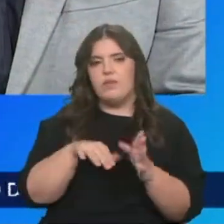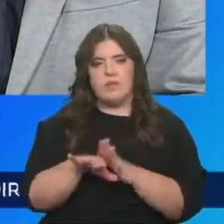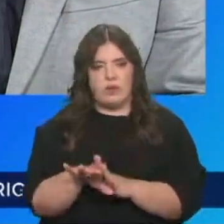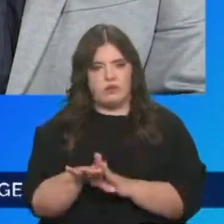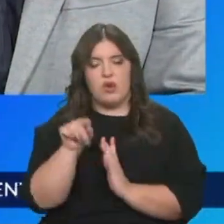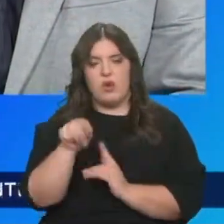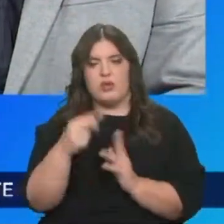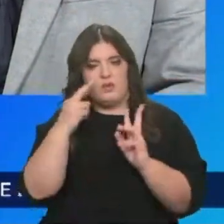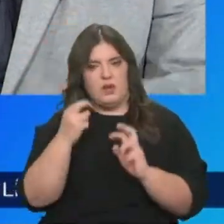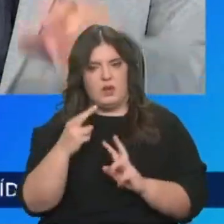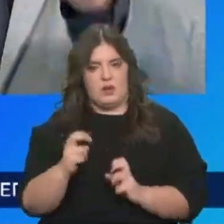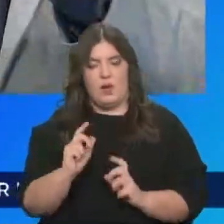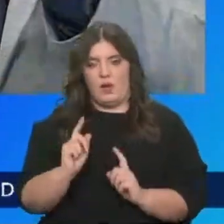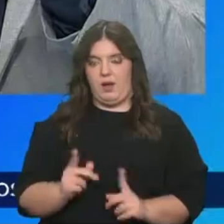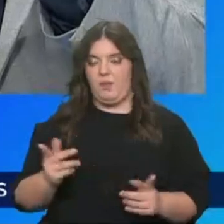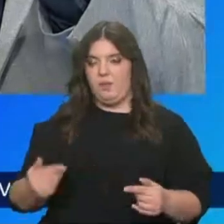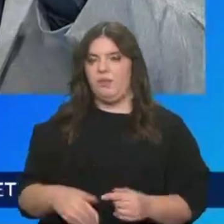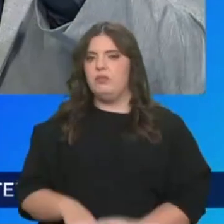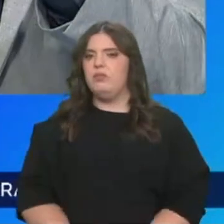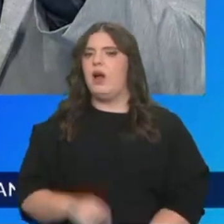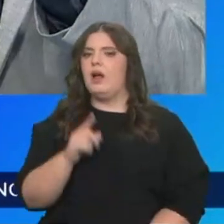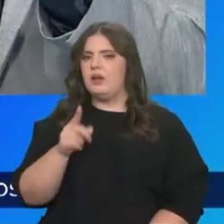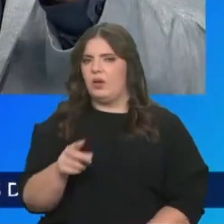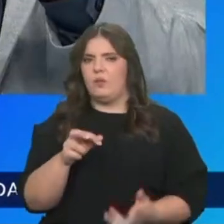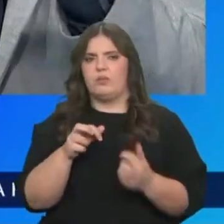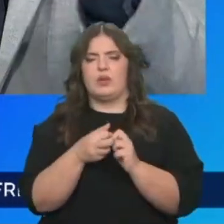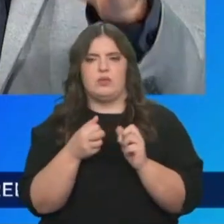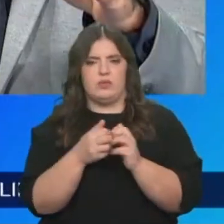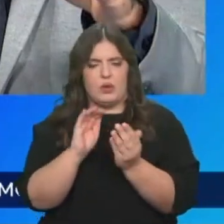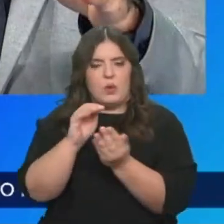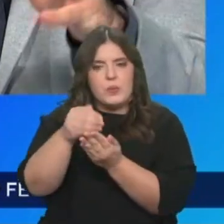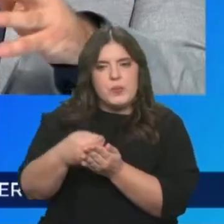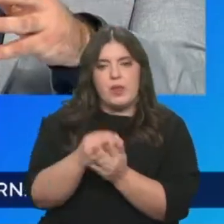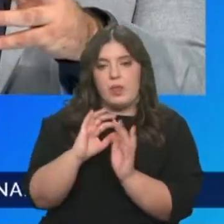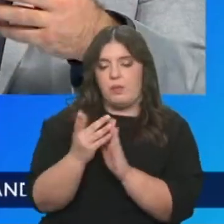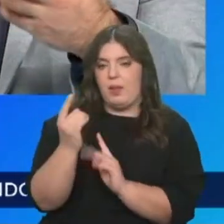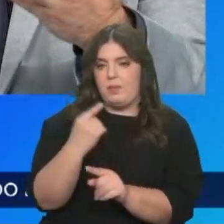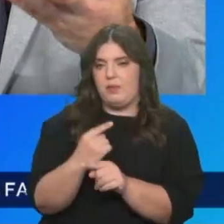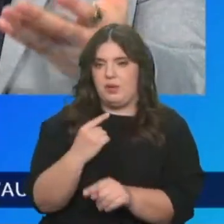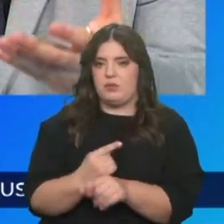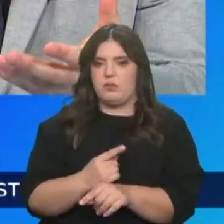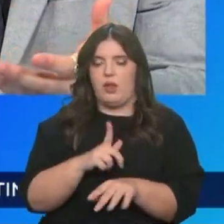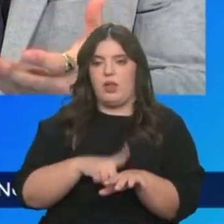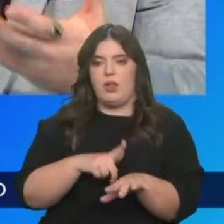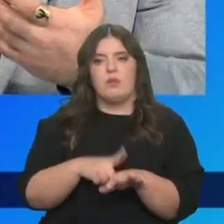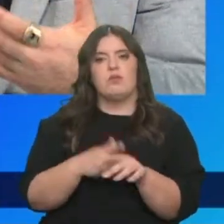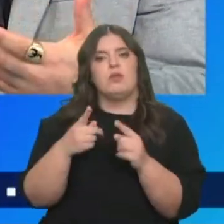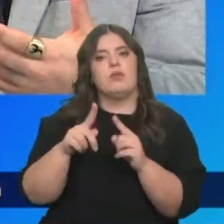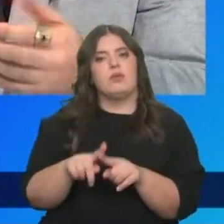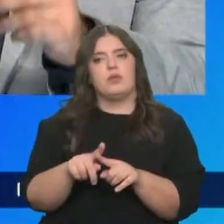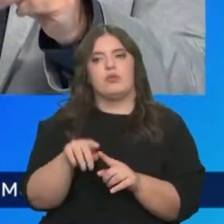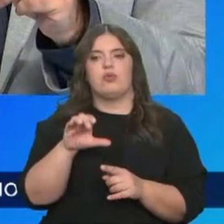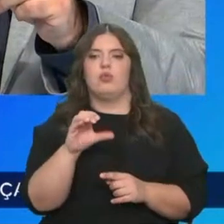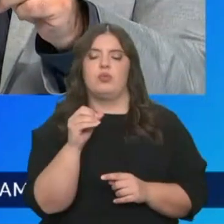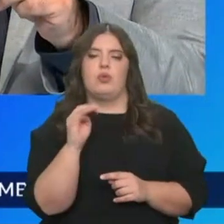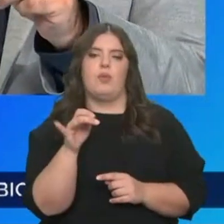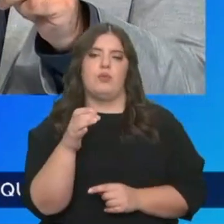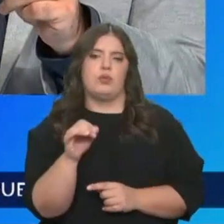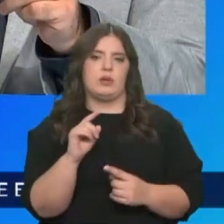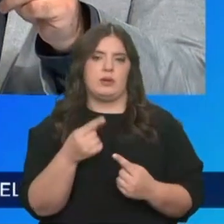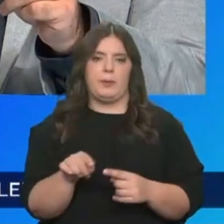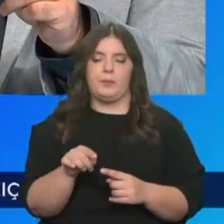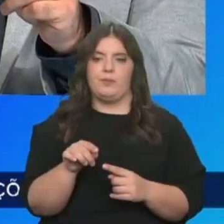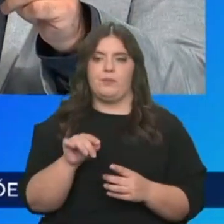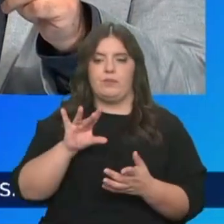esta investigação foi: será que esta deformação da mesma bola, em tempos diferentes do cosmos, tem o